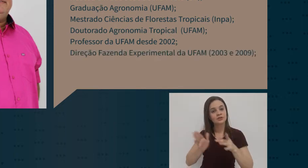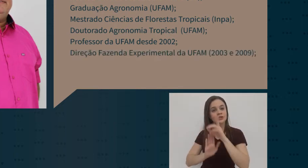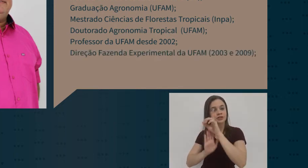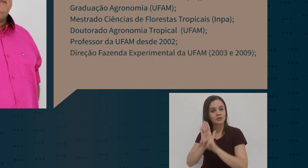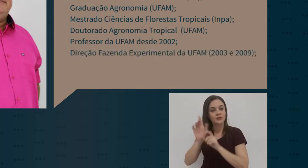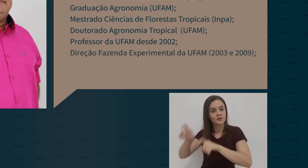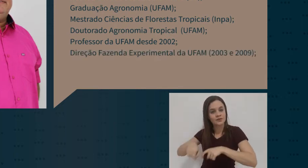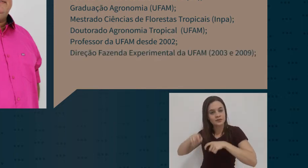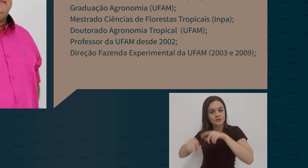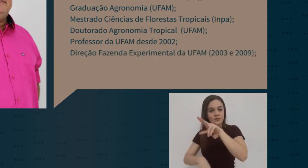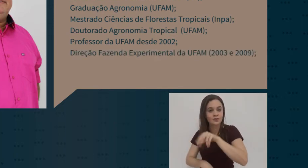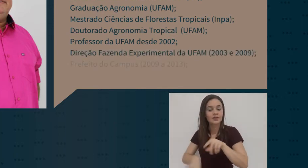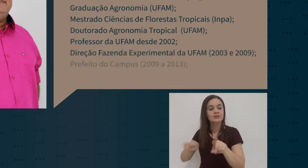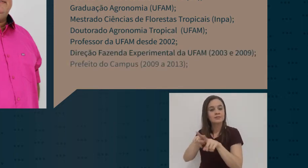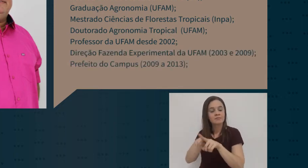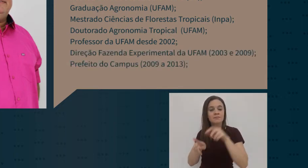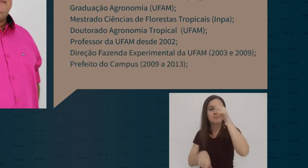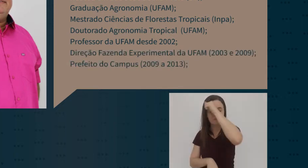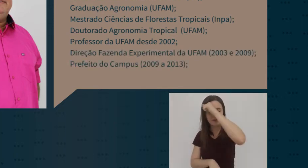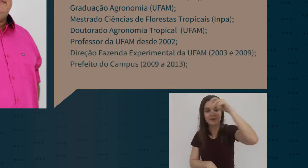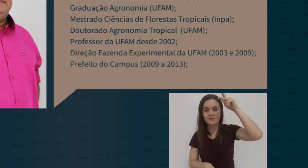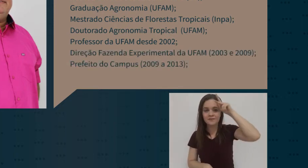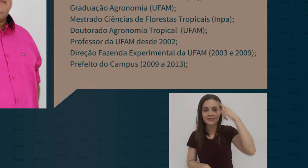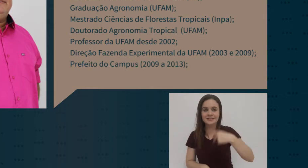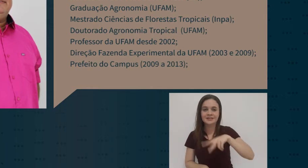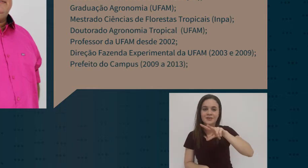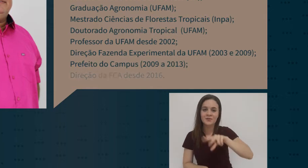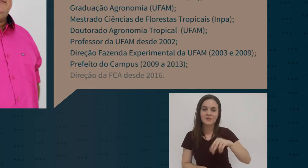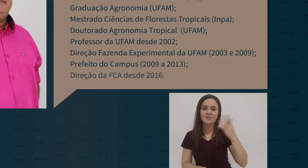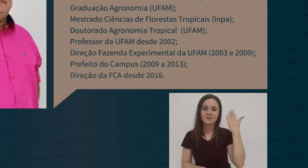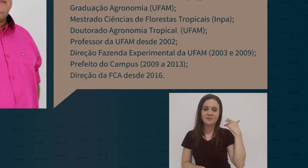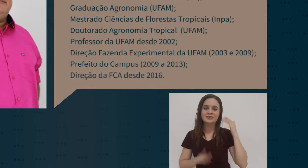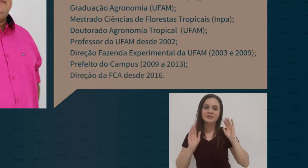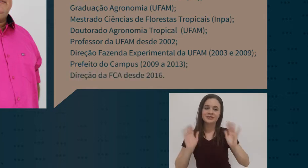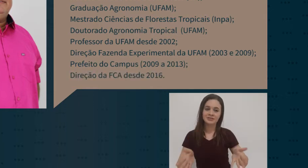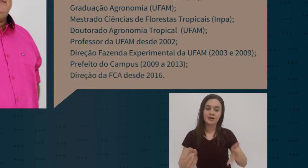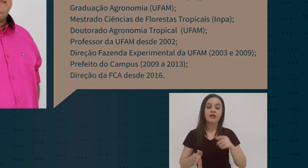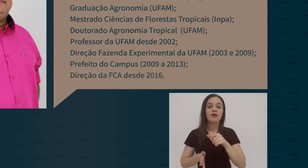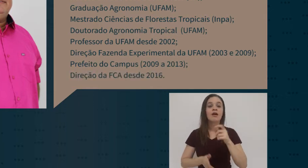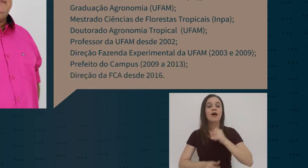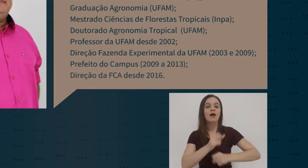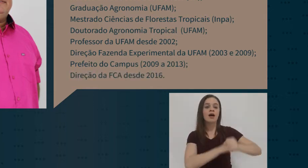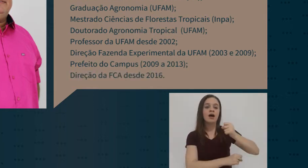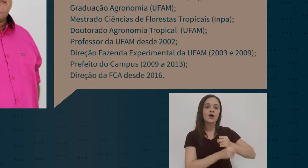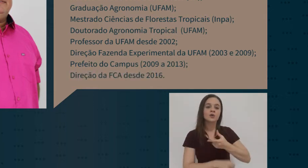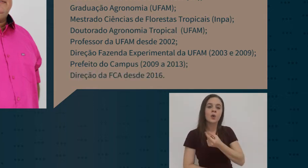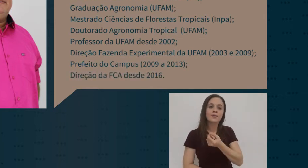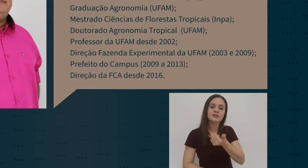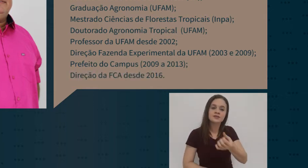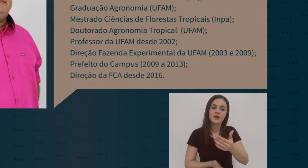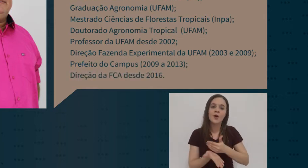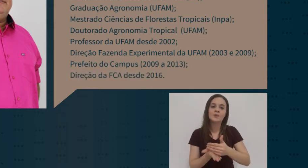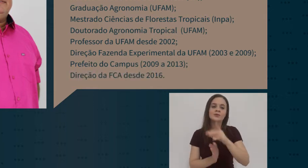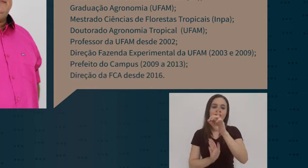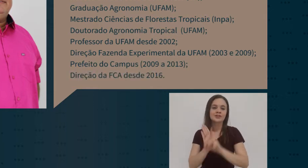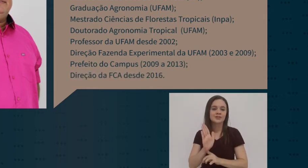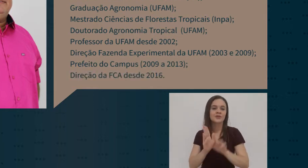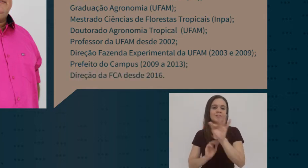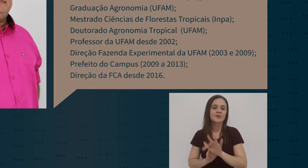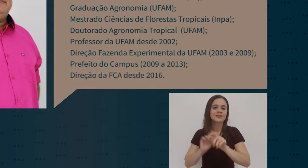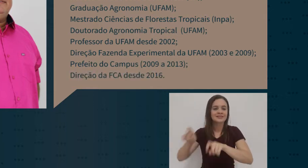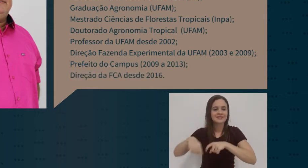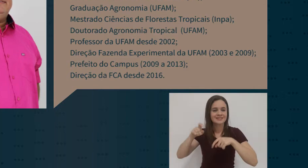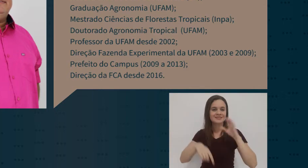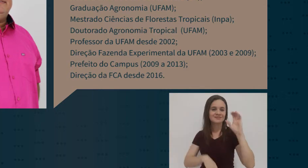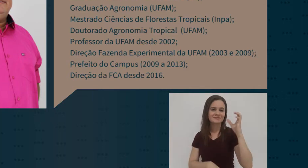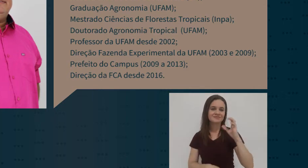da Fazenda Experimental da UFAM e prefeito do campus. Assumiu a direção da Faculdade de Ciências